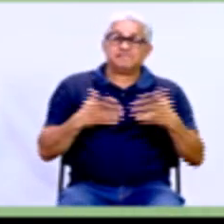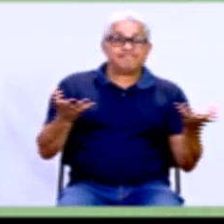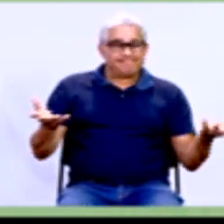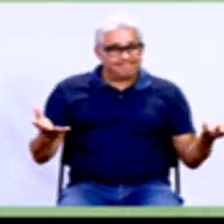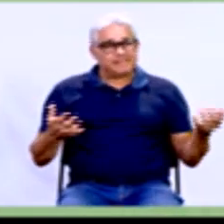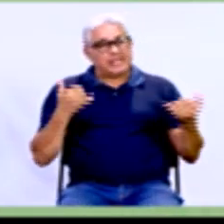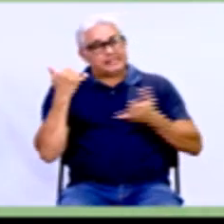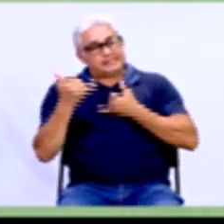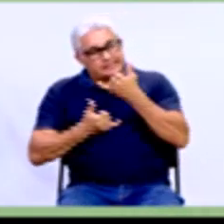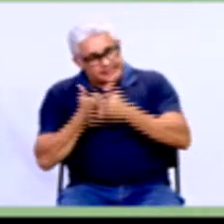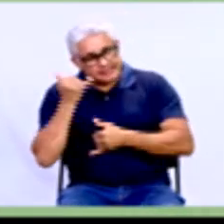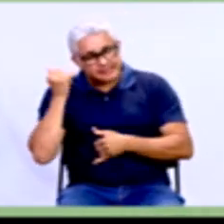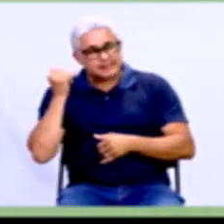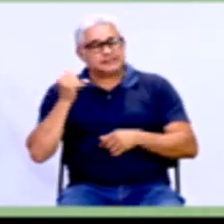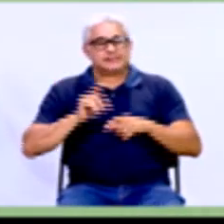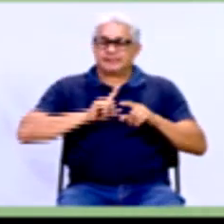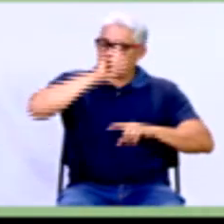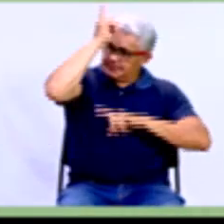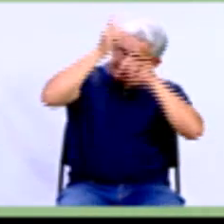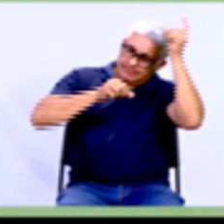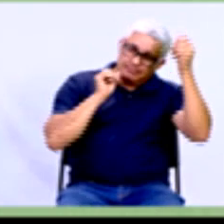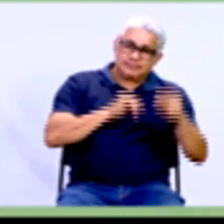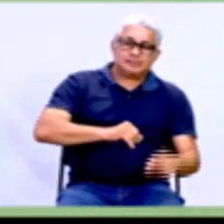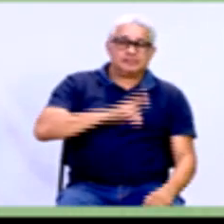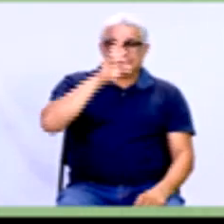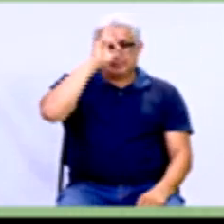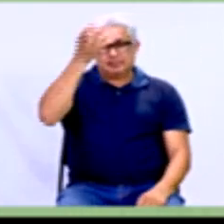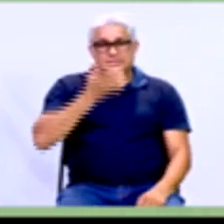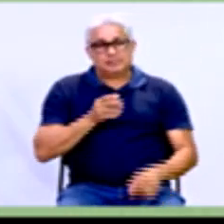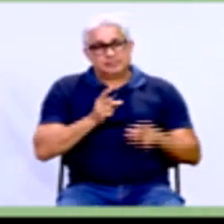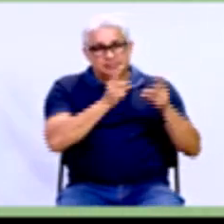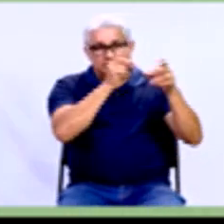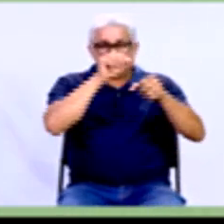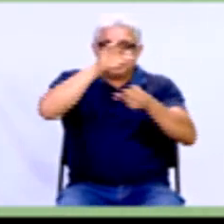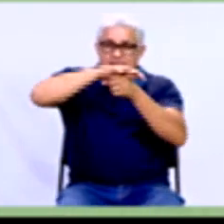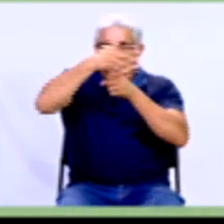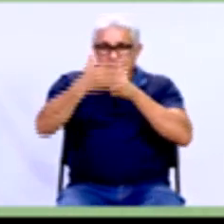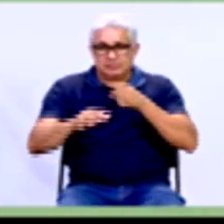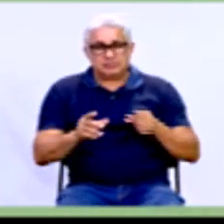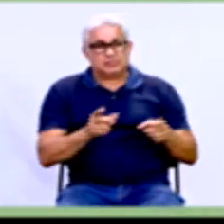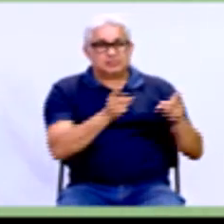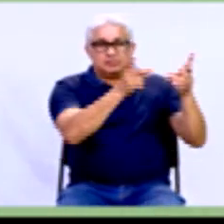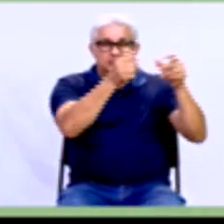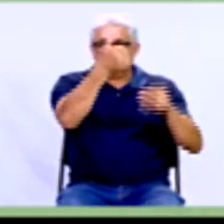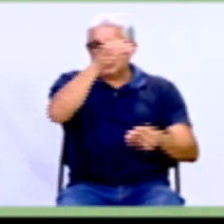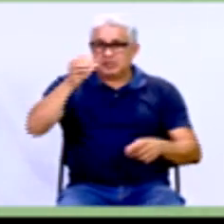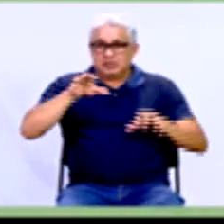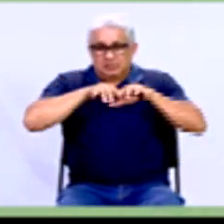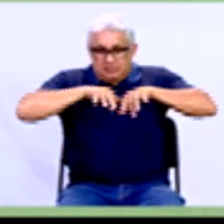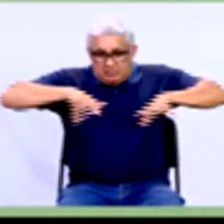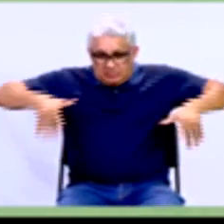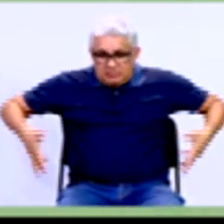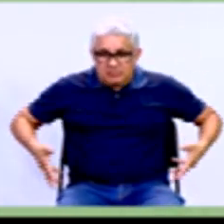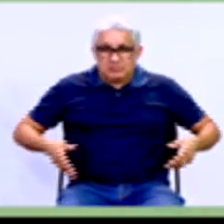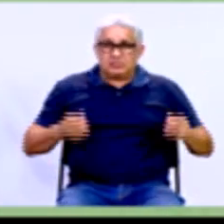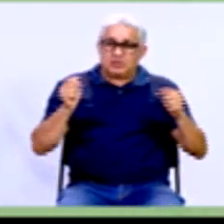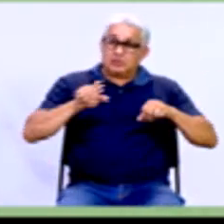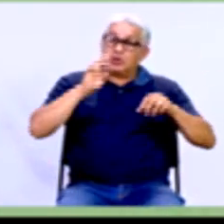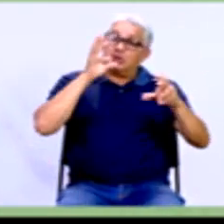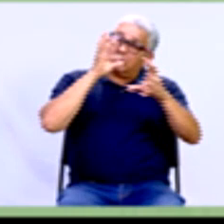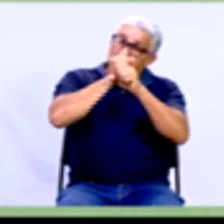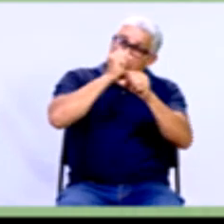fazer muita coisa. Se o dono quiser vender, fazer uma promoção e vender 100 vestidos, 120 vestidos, é só